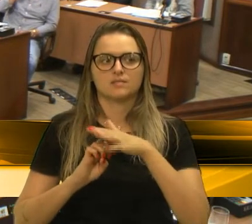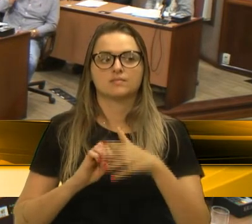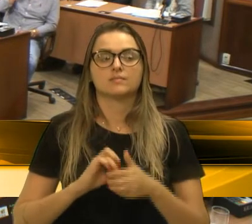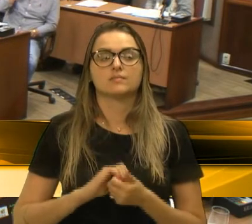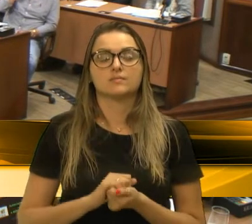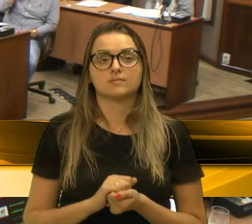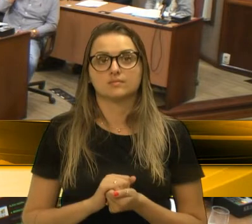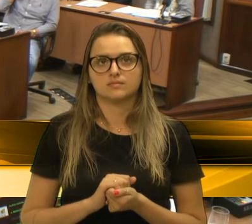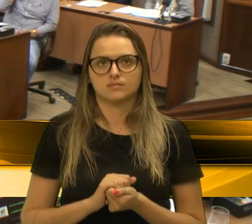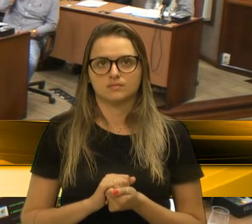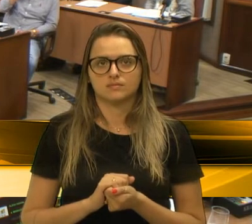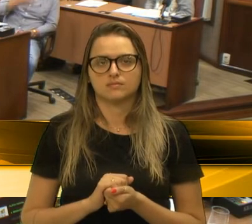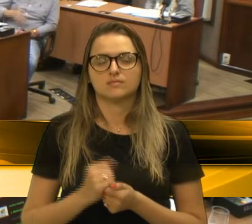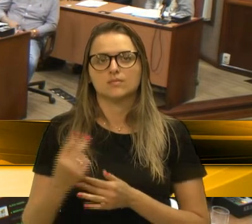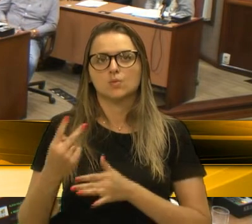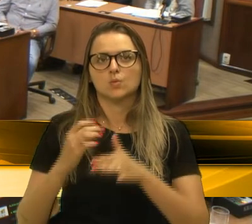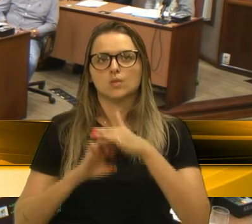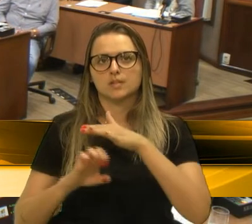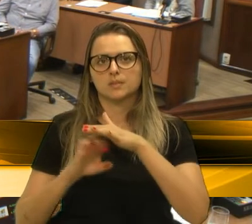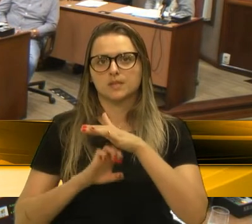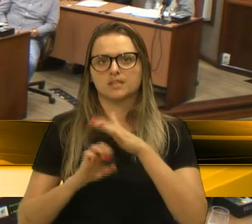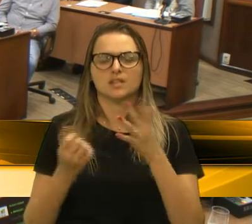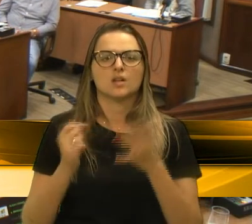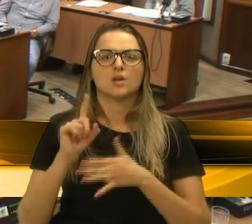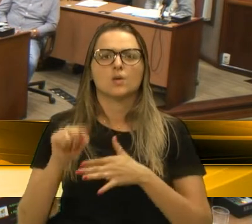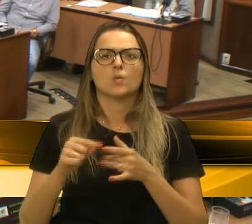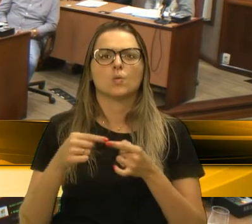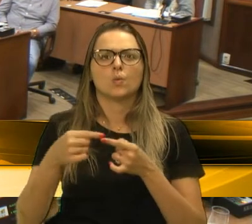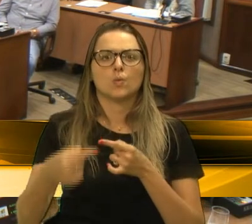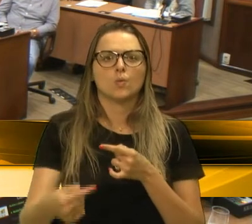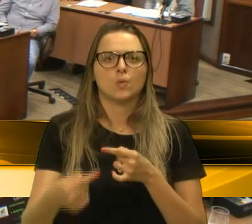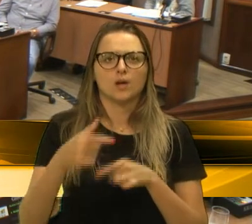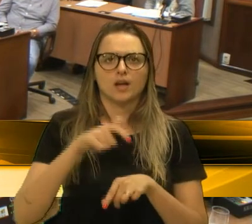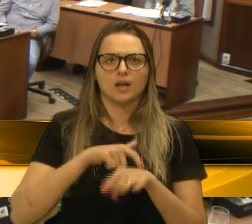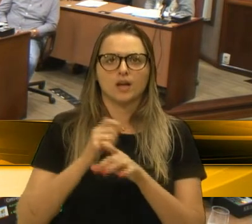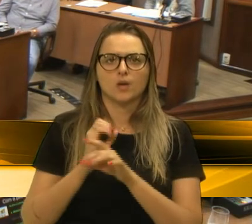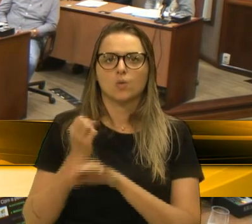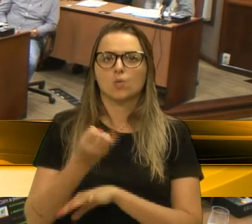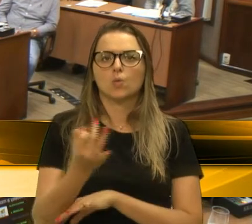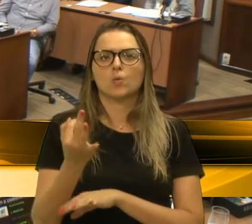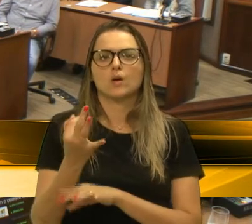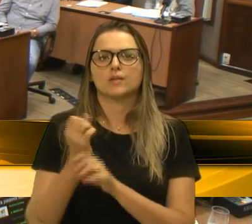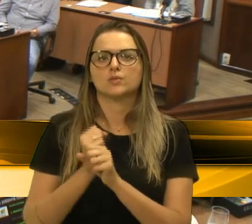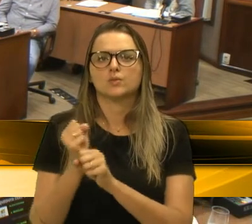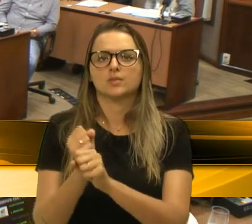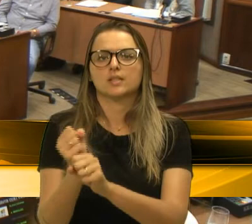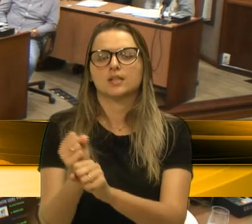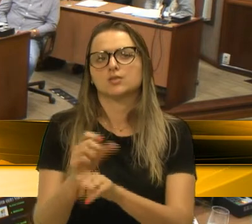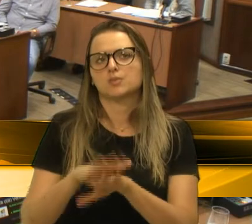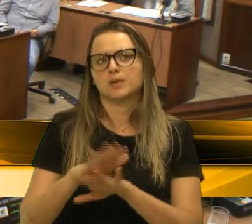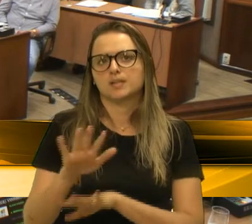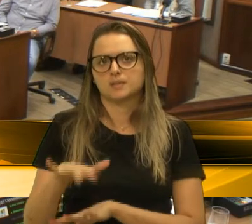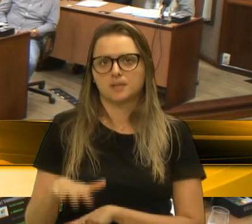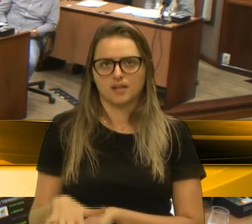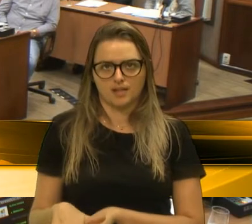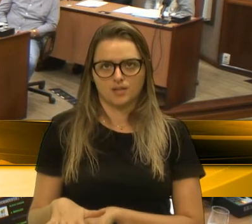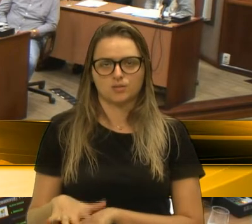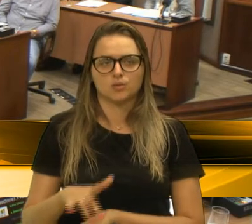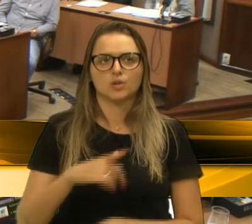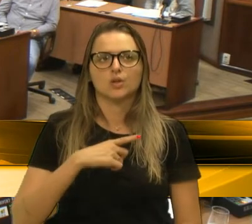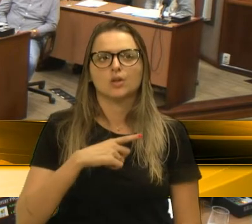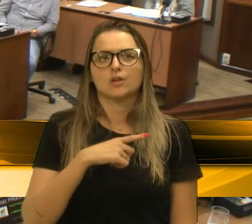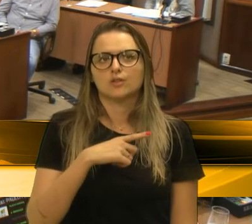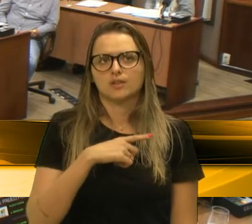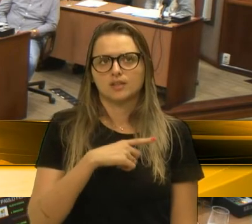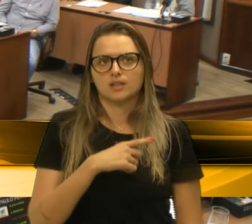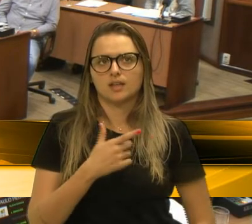importa, qual é o payback, em quantos anos esta empresa, com uma tarifa mais baixa, teria,